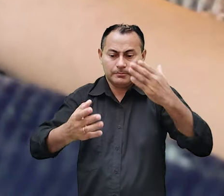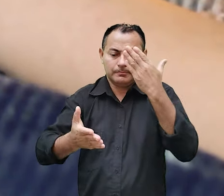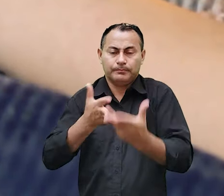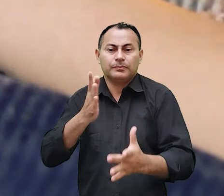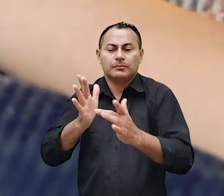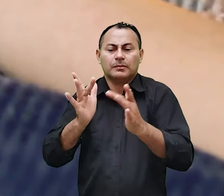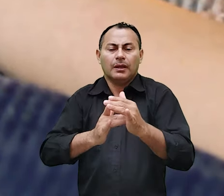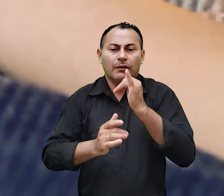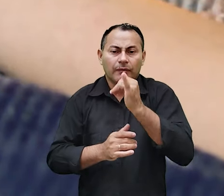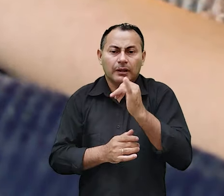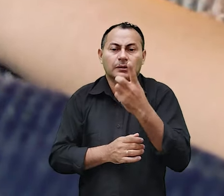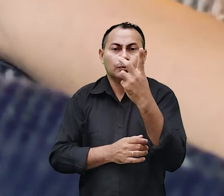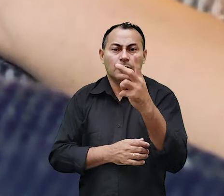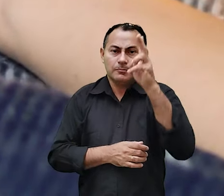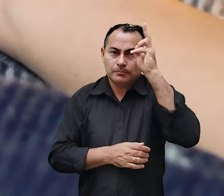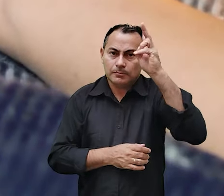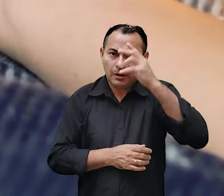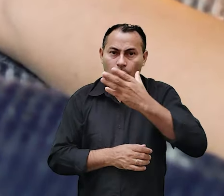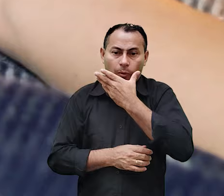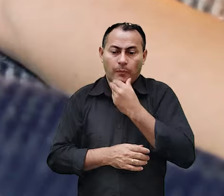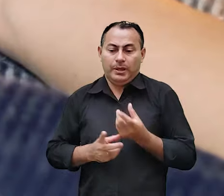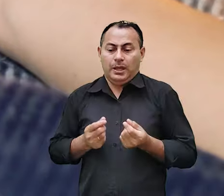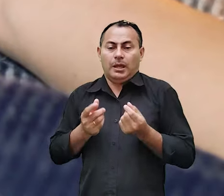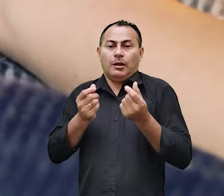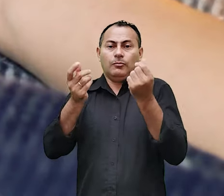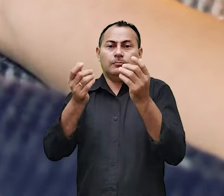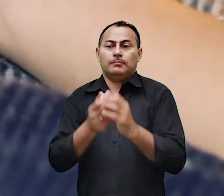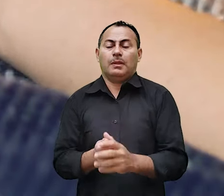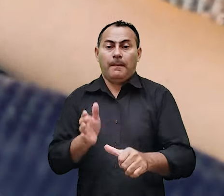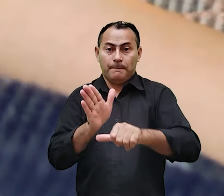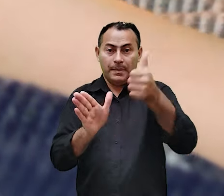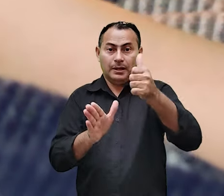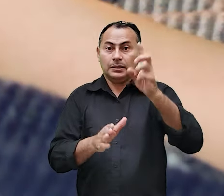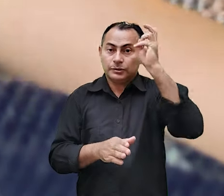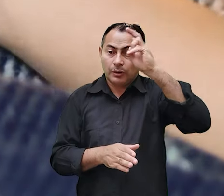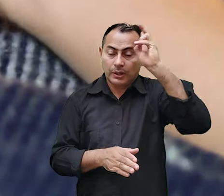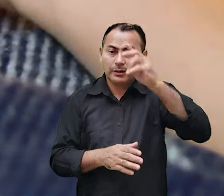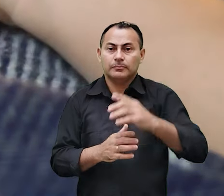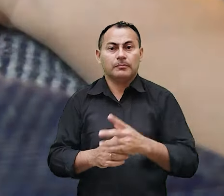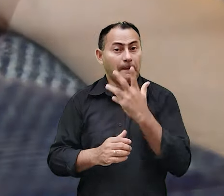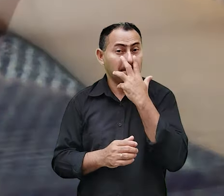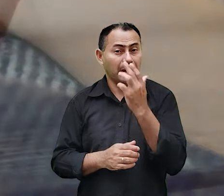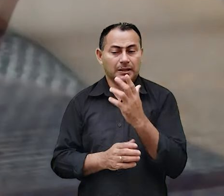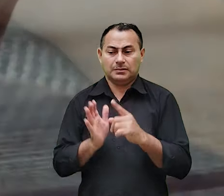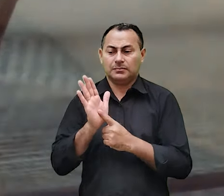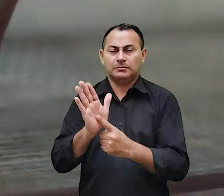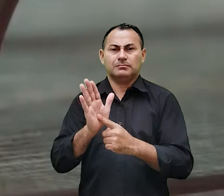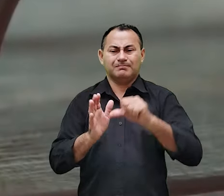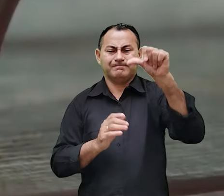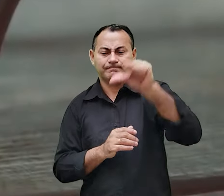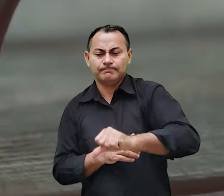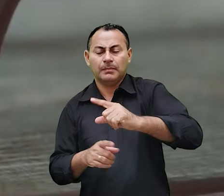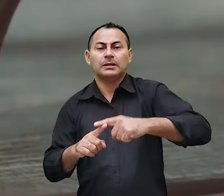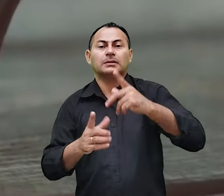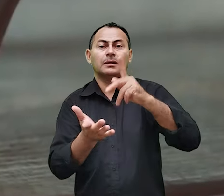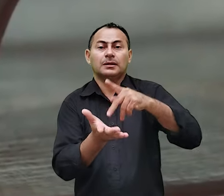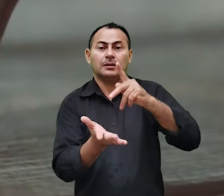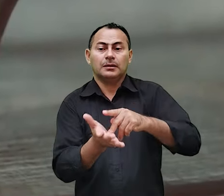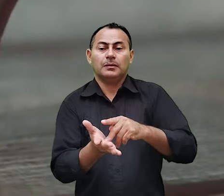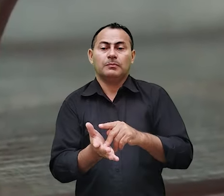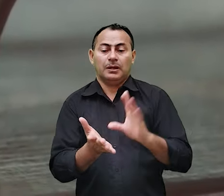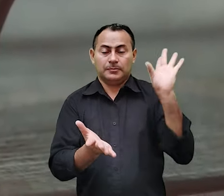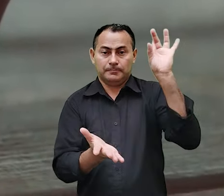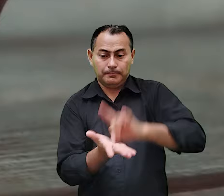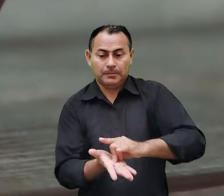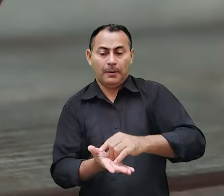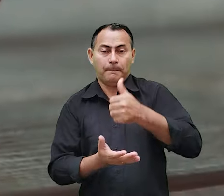coisas perdidas, Jesus conta 2 parábolas sobre o homem rico. A primeira parábola parece uma ilustração negativa, mas